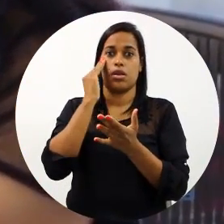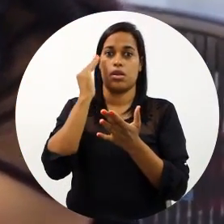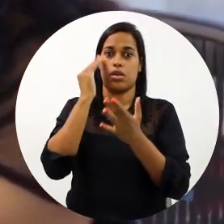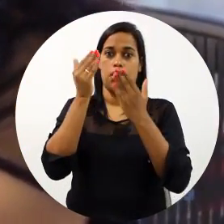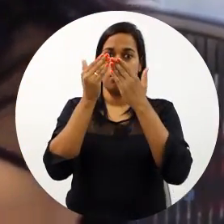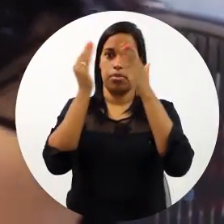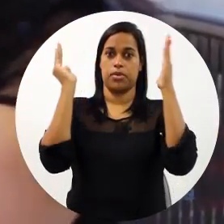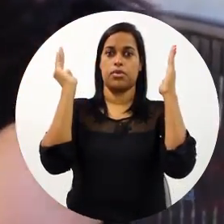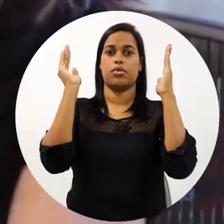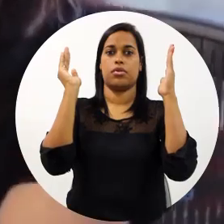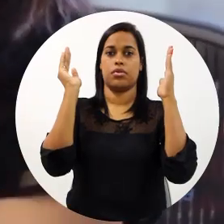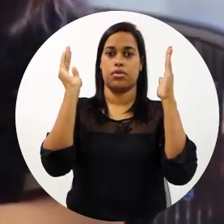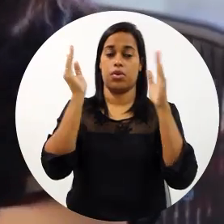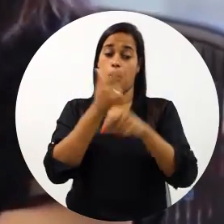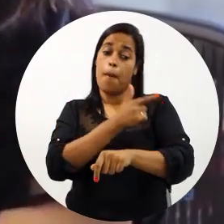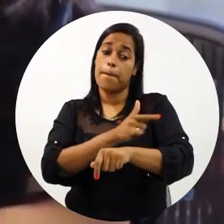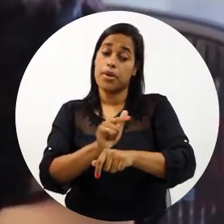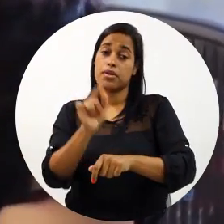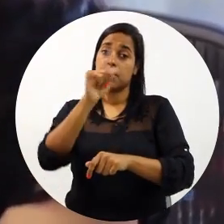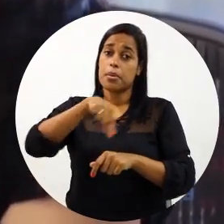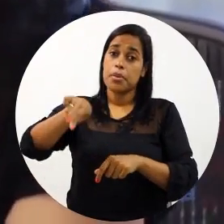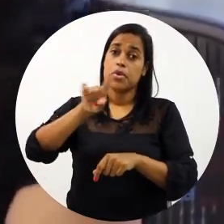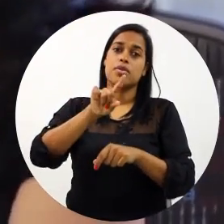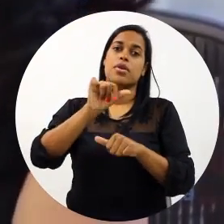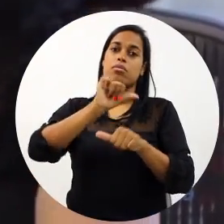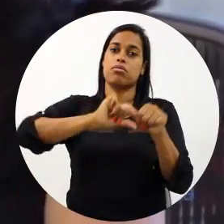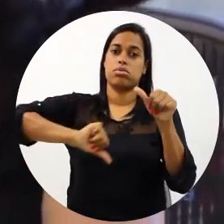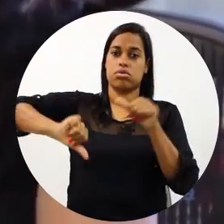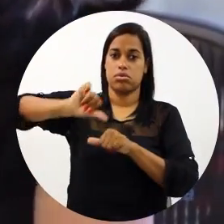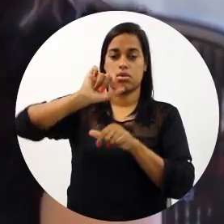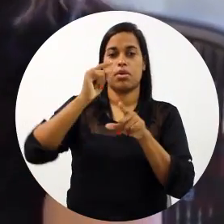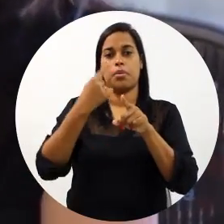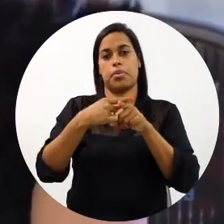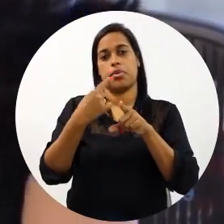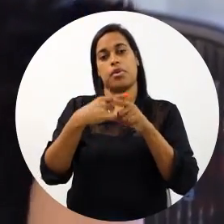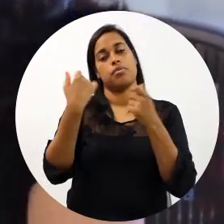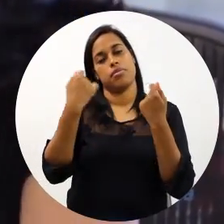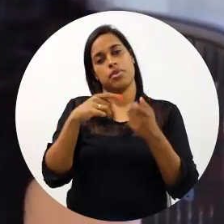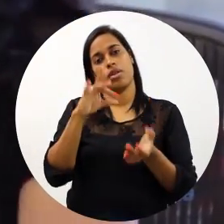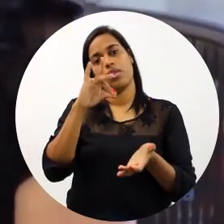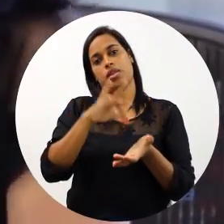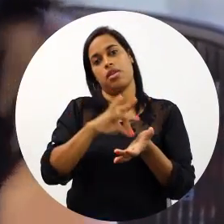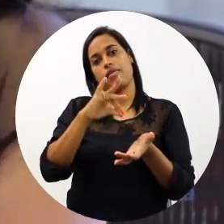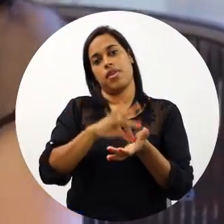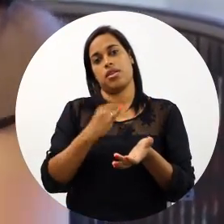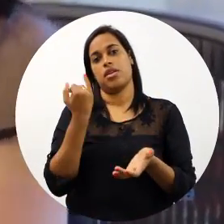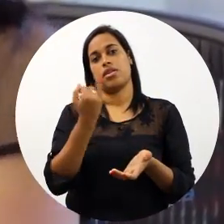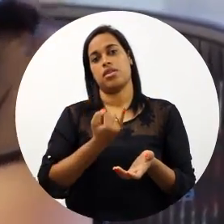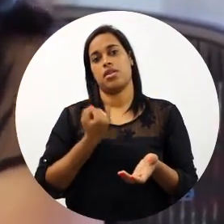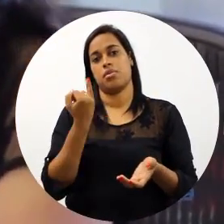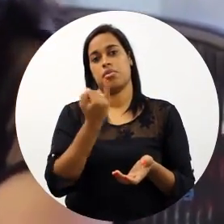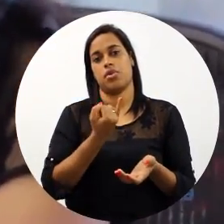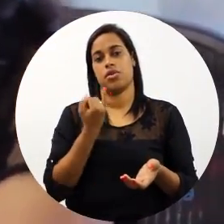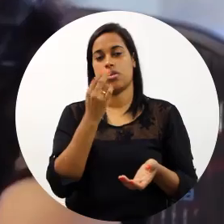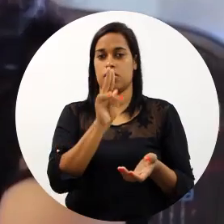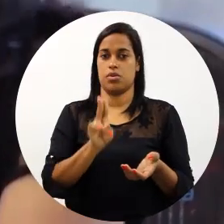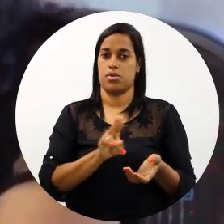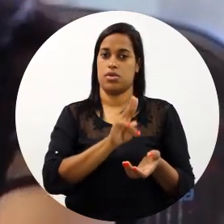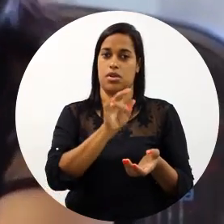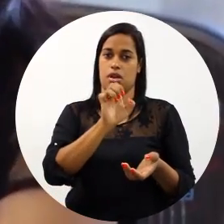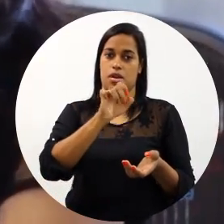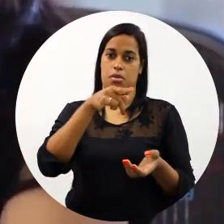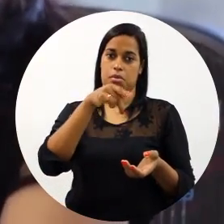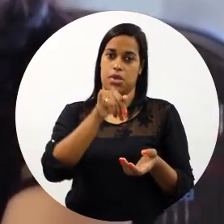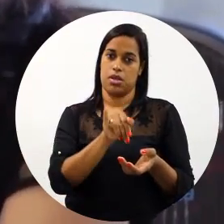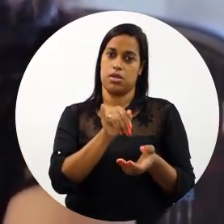comportamento dele se altera por conta disso, de que de verdade é importante o uso daquele EPI, por exemplo, ou